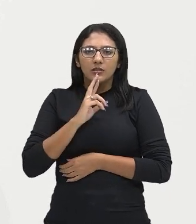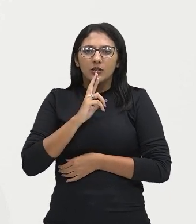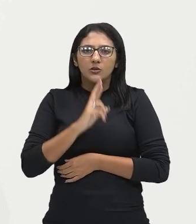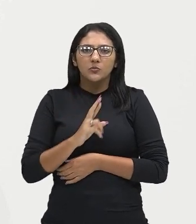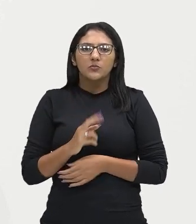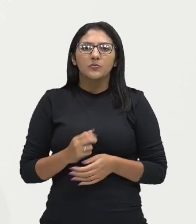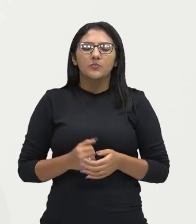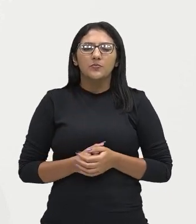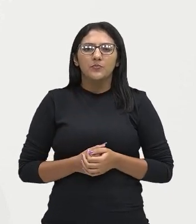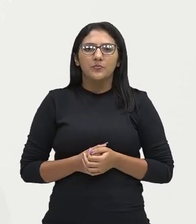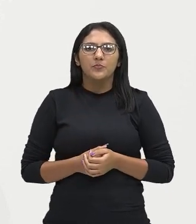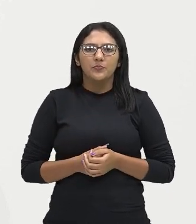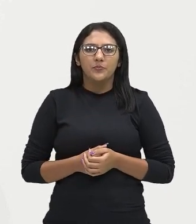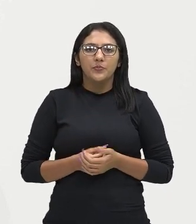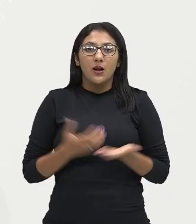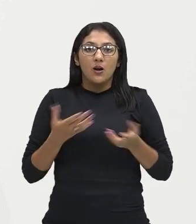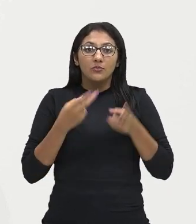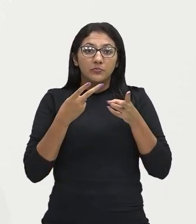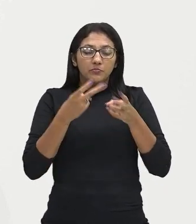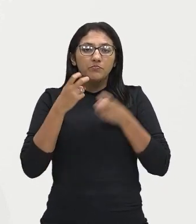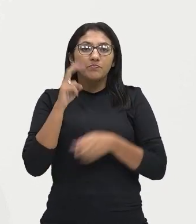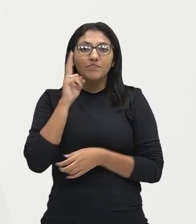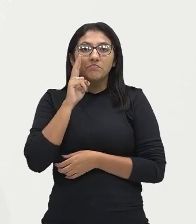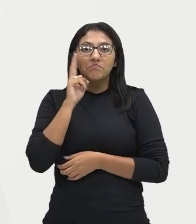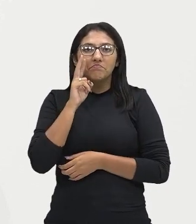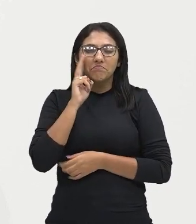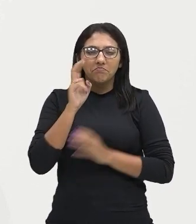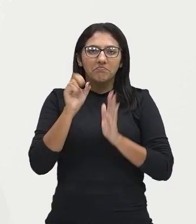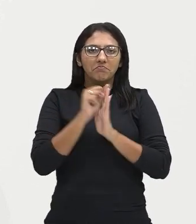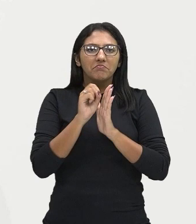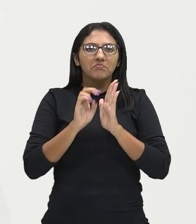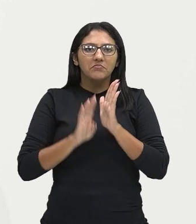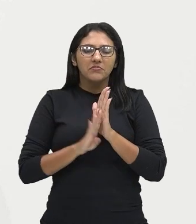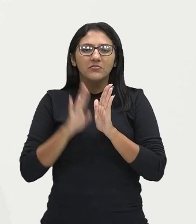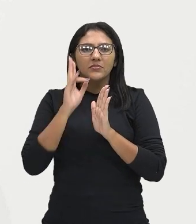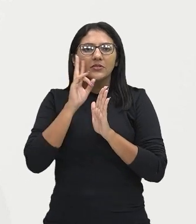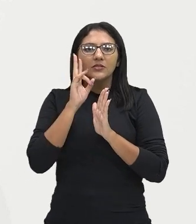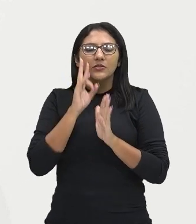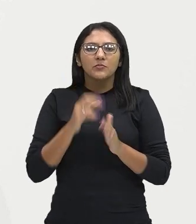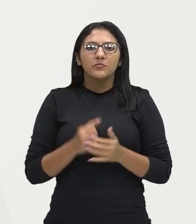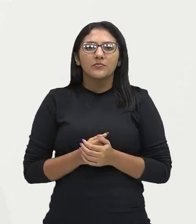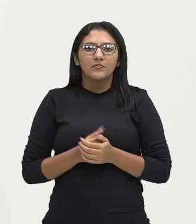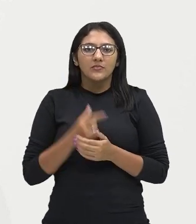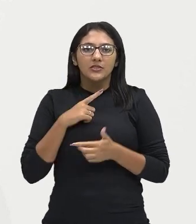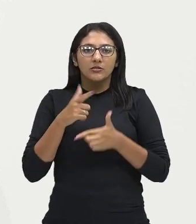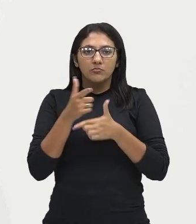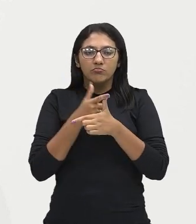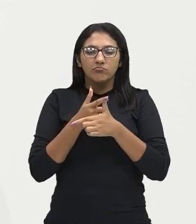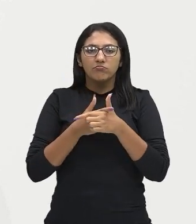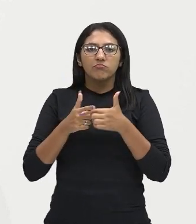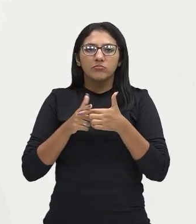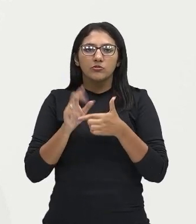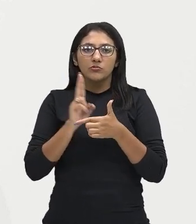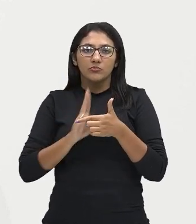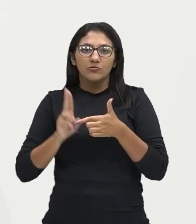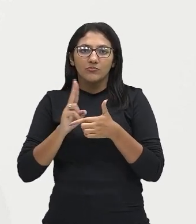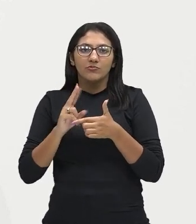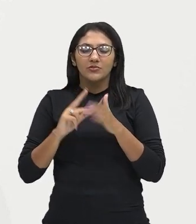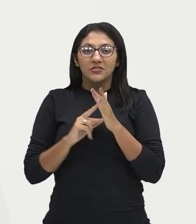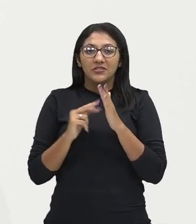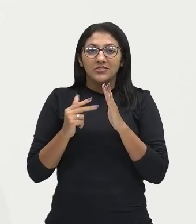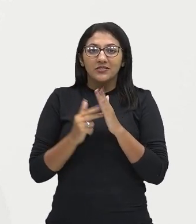agora atenção, o jogo tem que ver a questão do sinal, a operação do sinal no final. Nós estamos dividindo números com sinais diferentes,